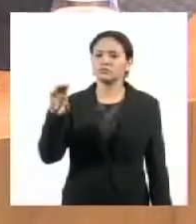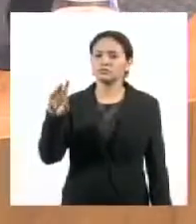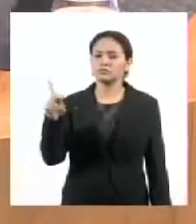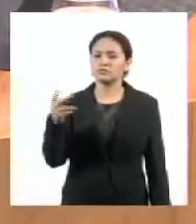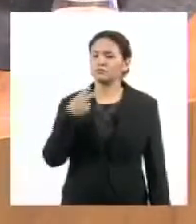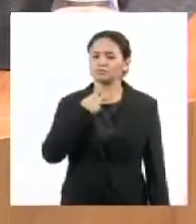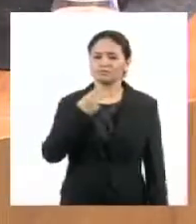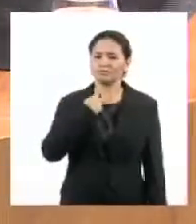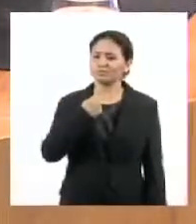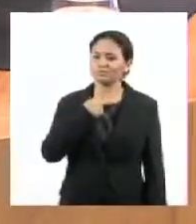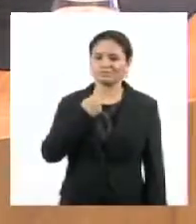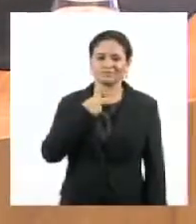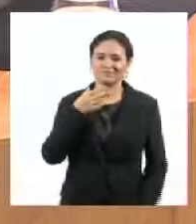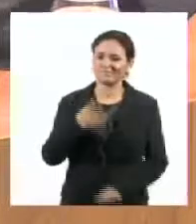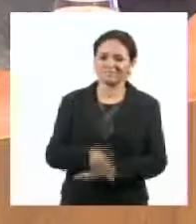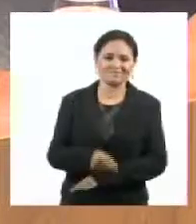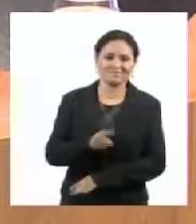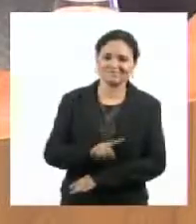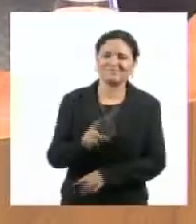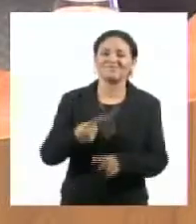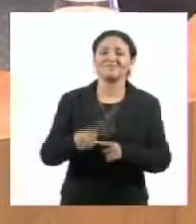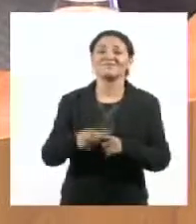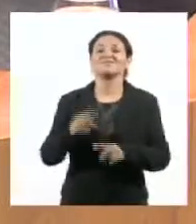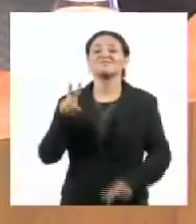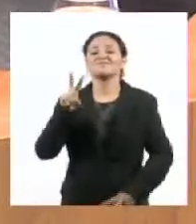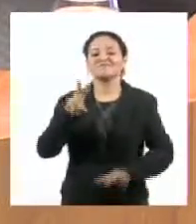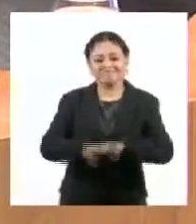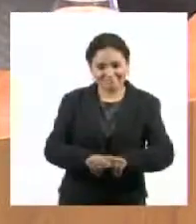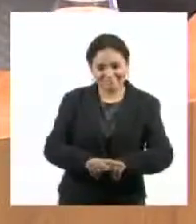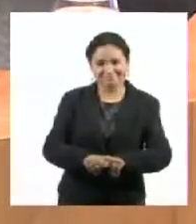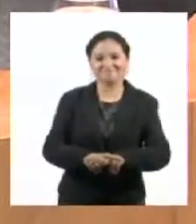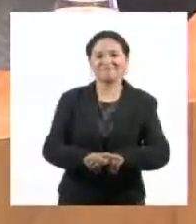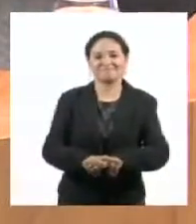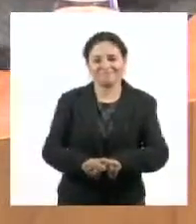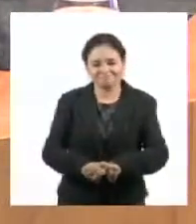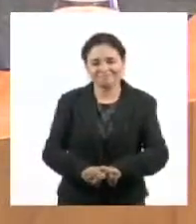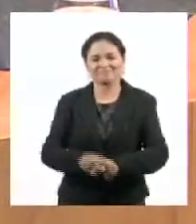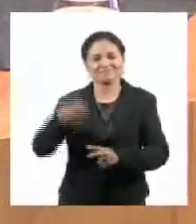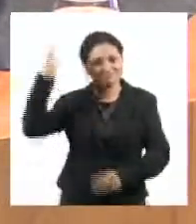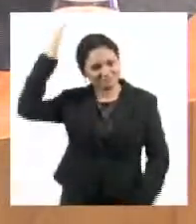ele está preso, indiciado na Lava Jato, lá no estado do Paraná.